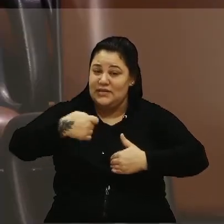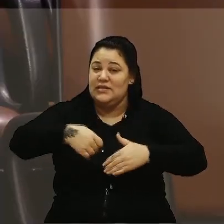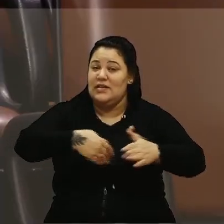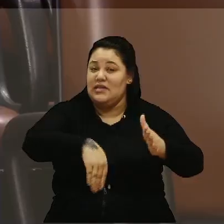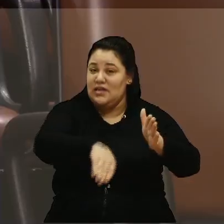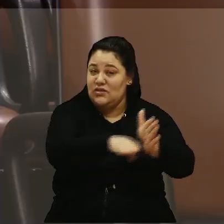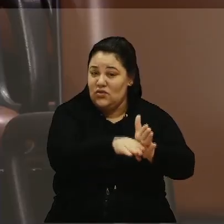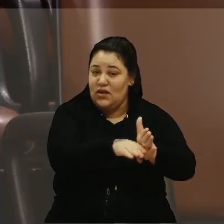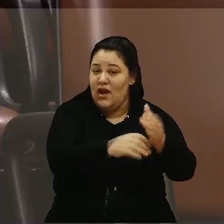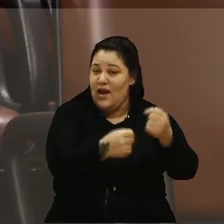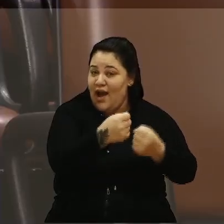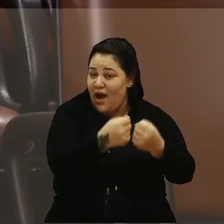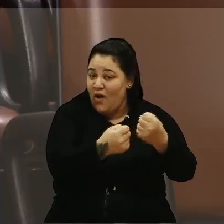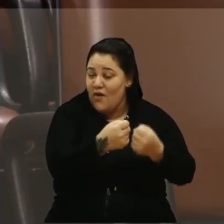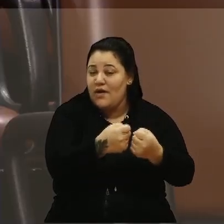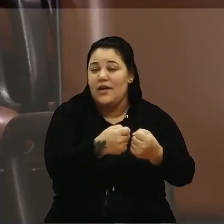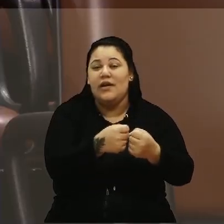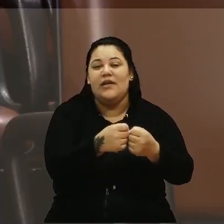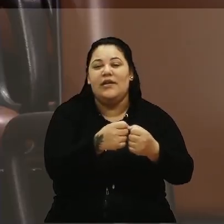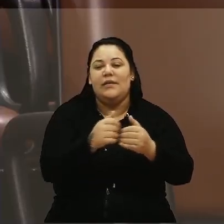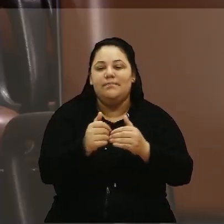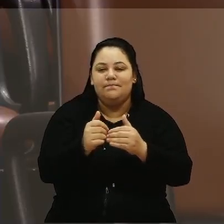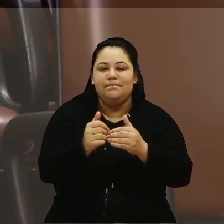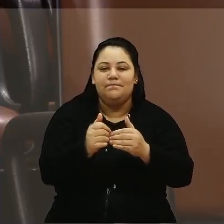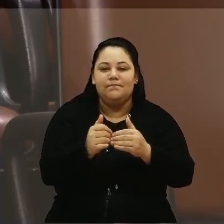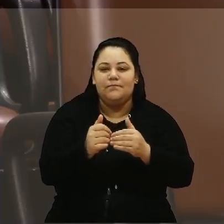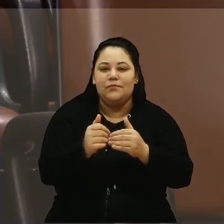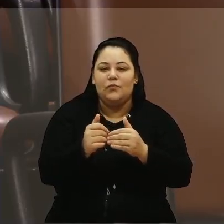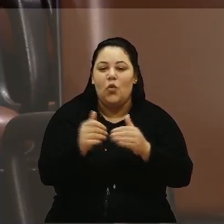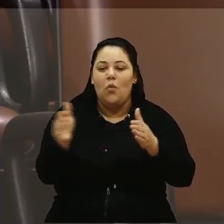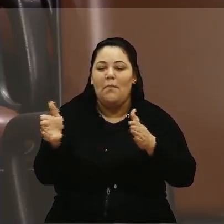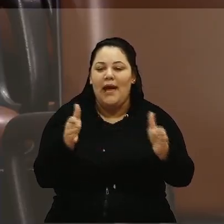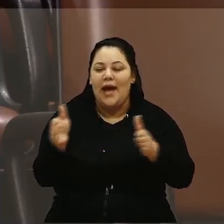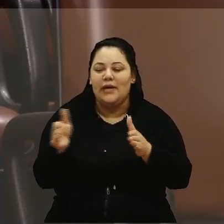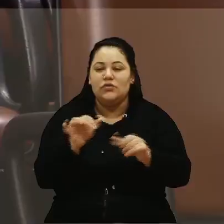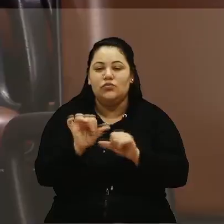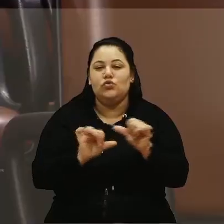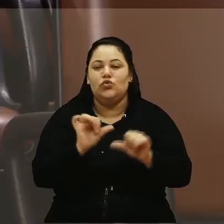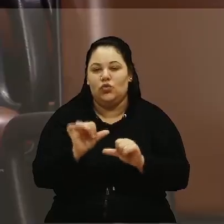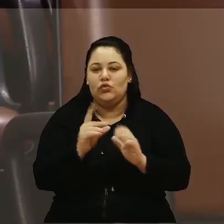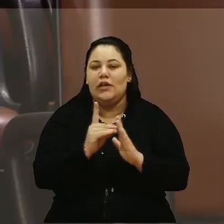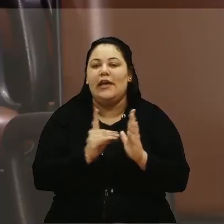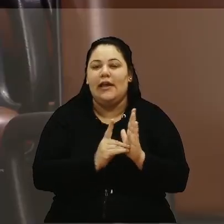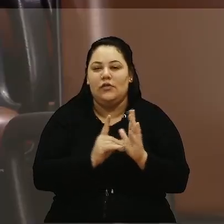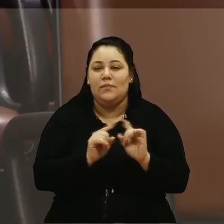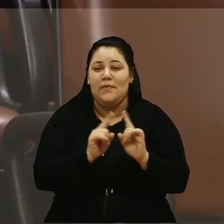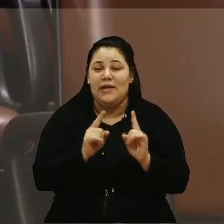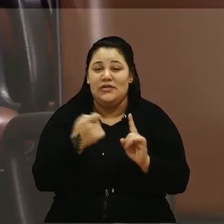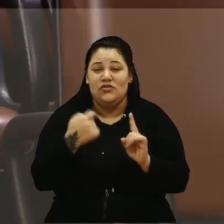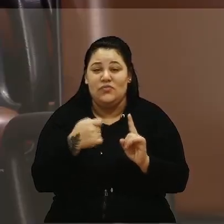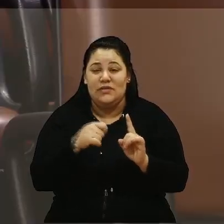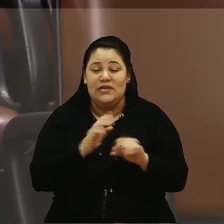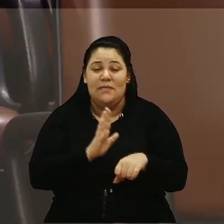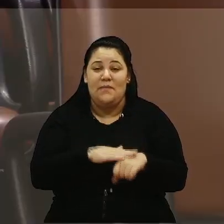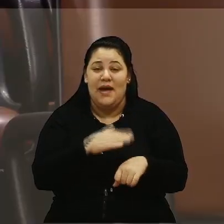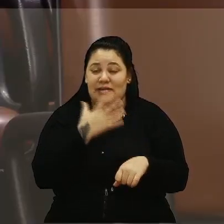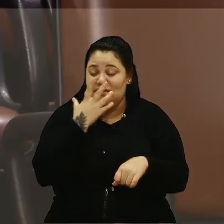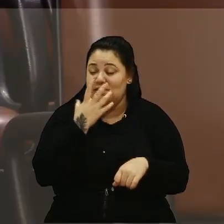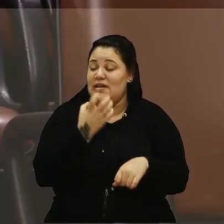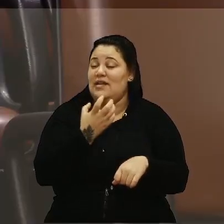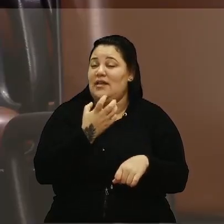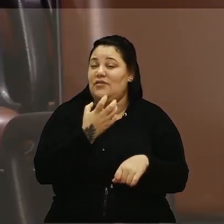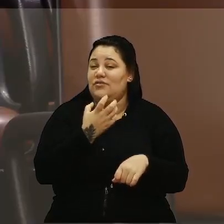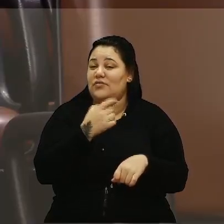revogou o decreto. Mas a gente precisa de mais celeridade para quando esse tipo de coisa